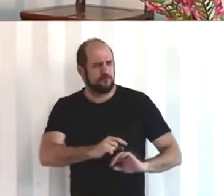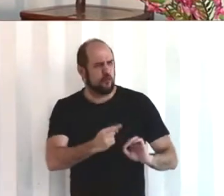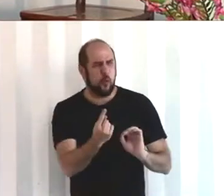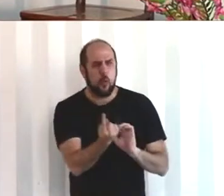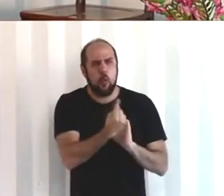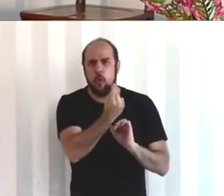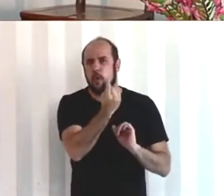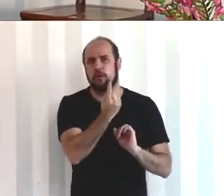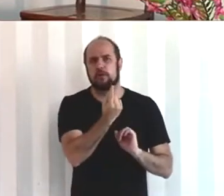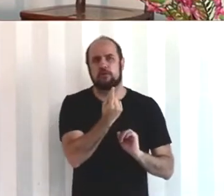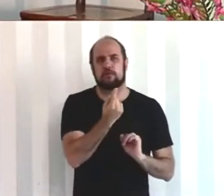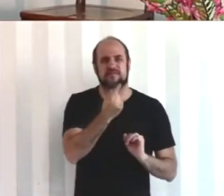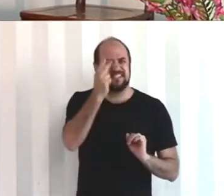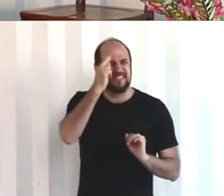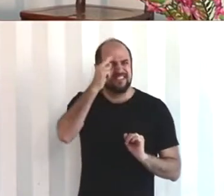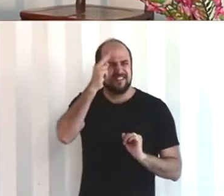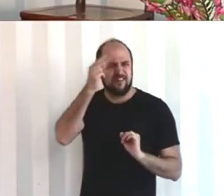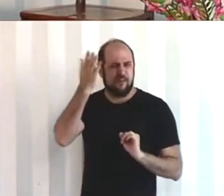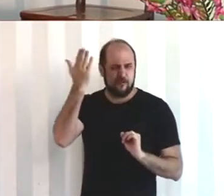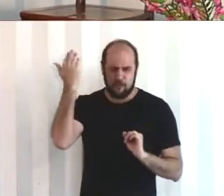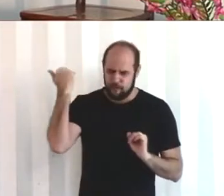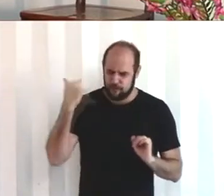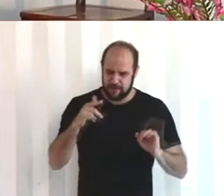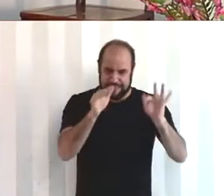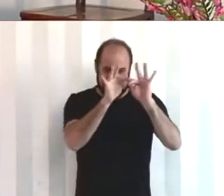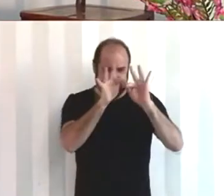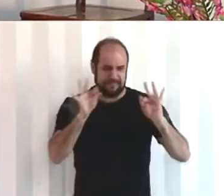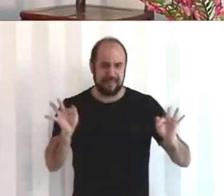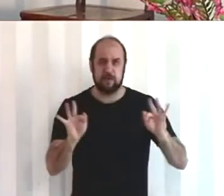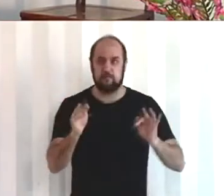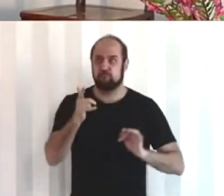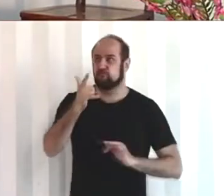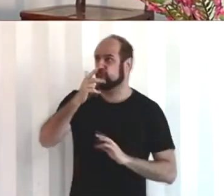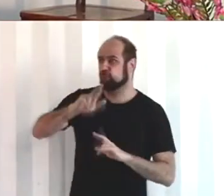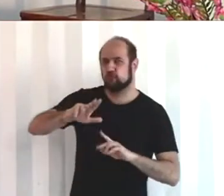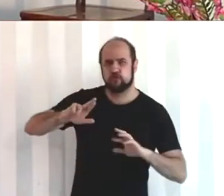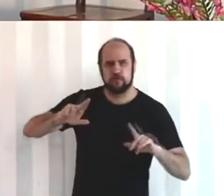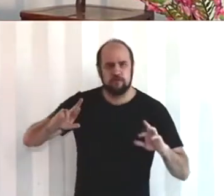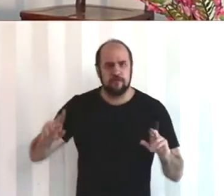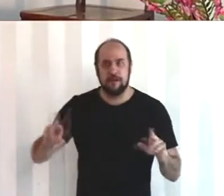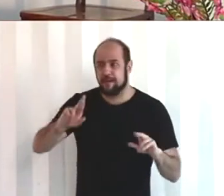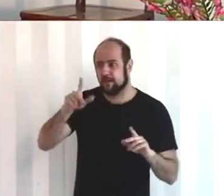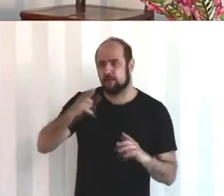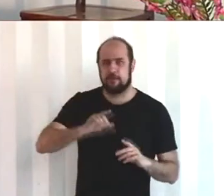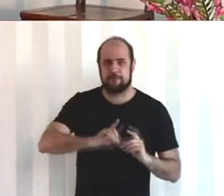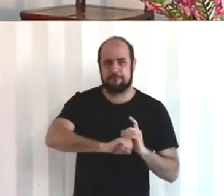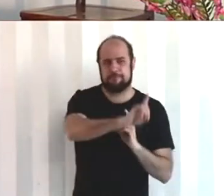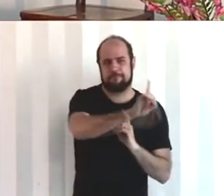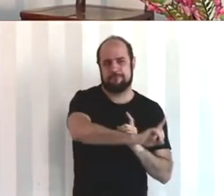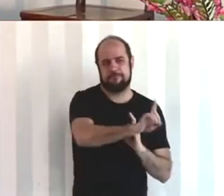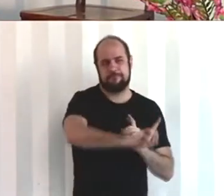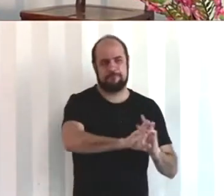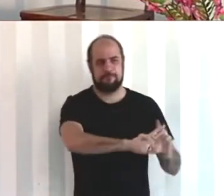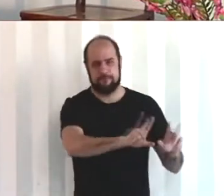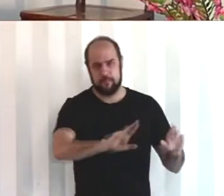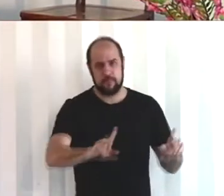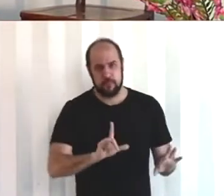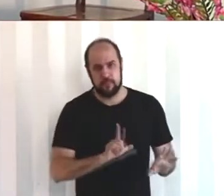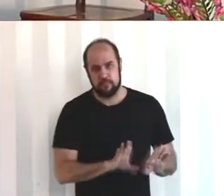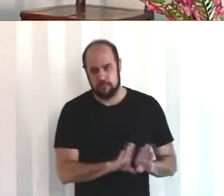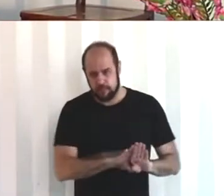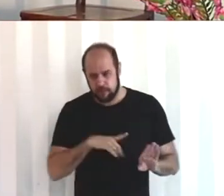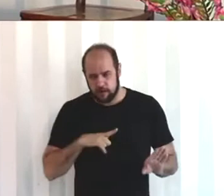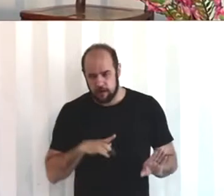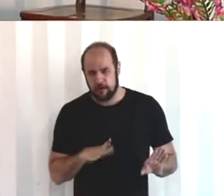no erro da história de outros templos dedicados a outros deuses, olha que coisa linda nos diz o verso 34 do Êxodo